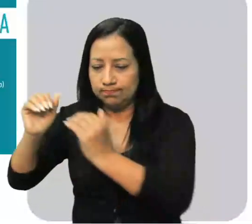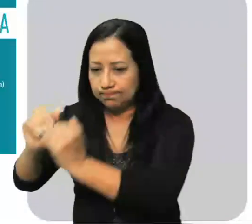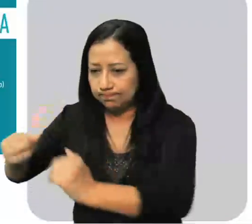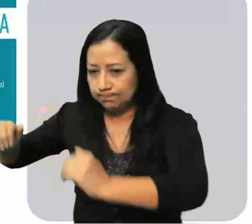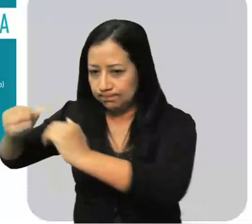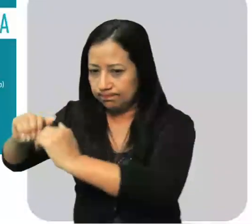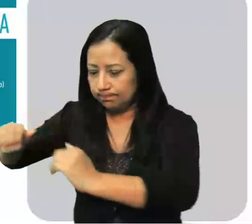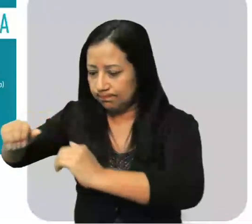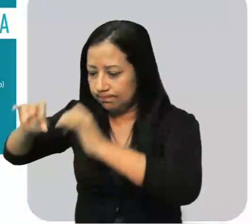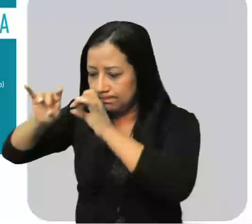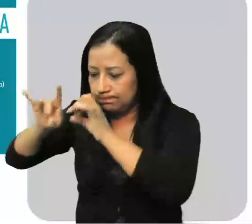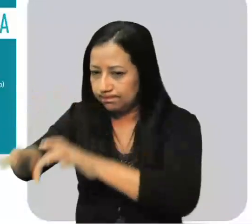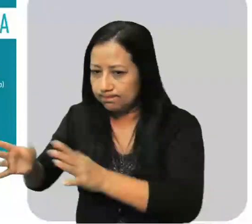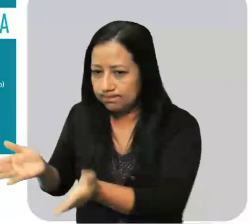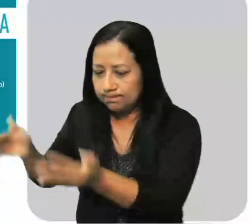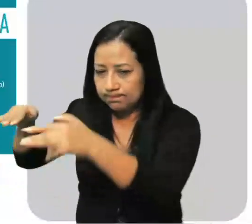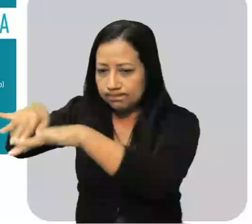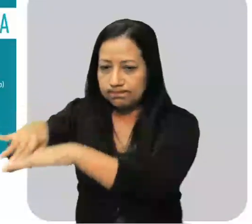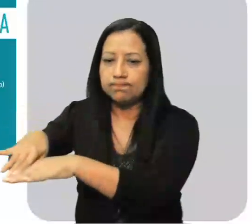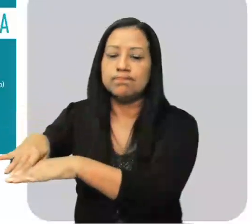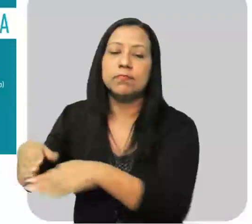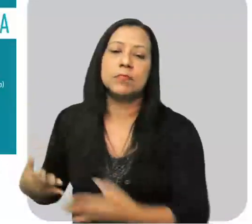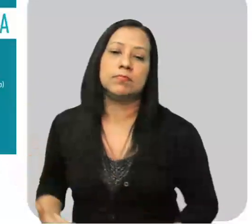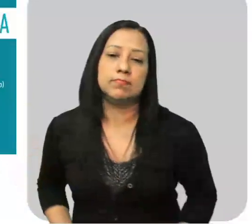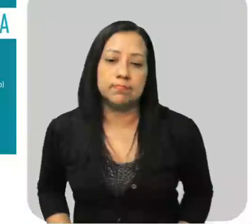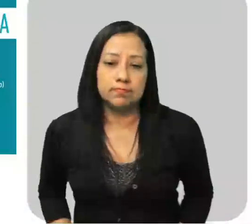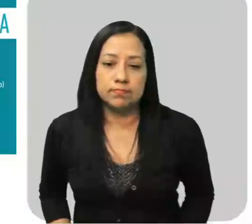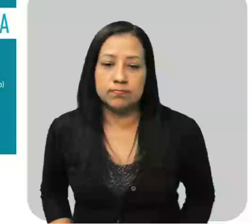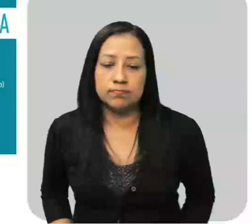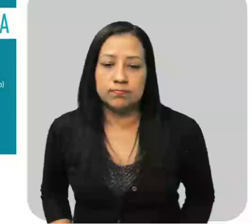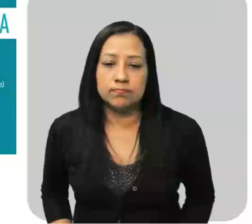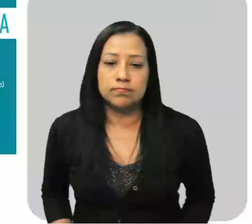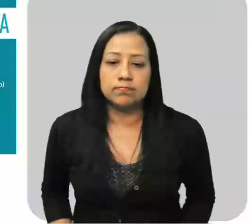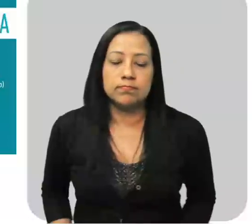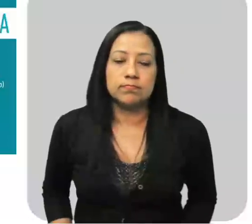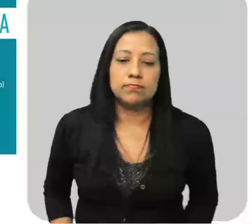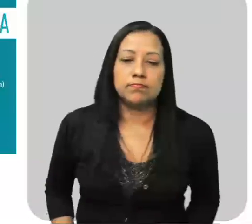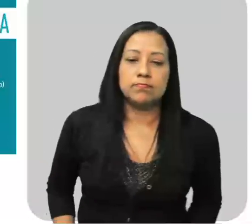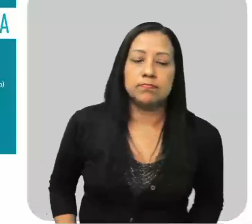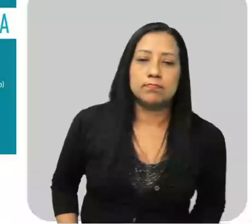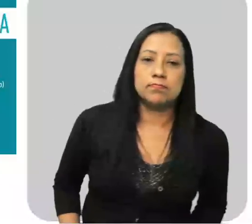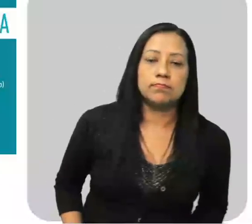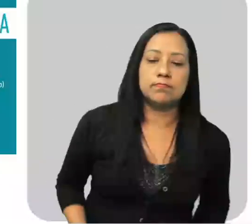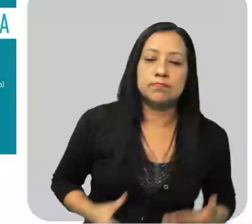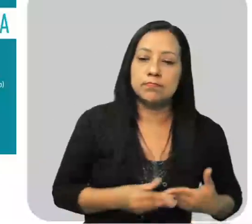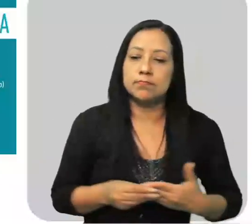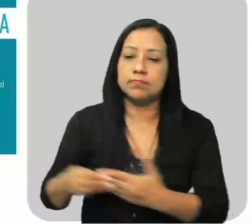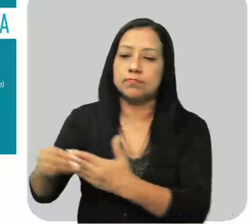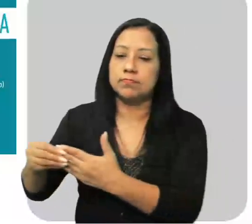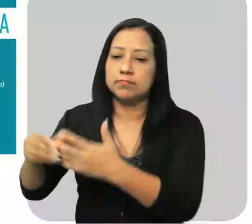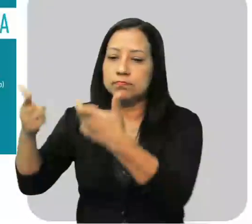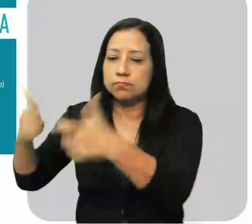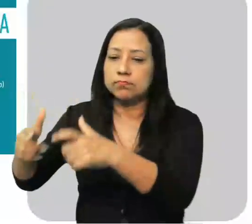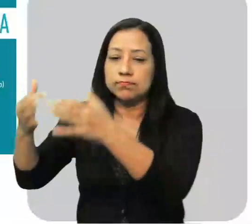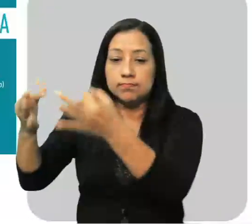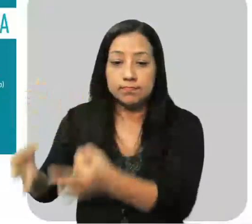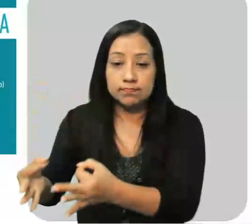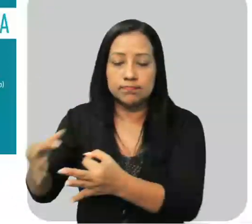24% dos aterros controlados e 17% vão para o lixão. Ou seja, destino